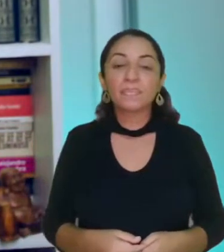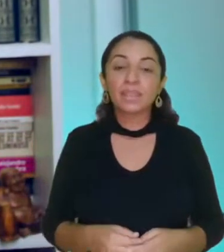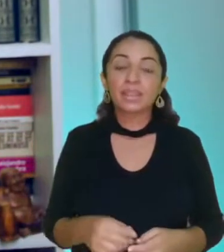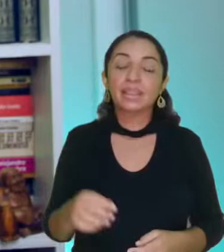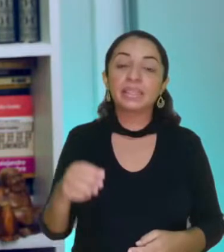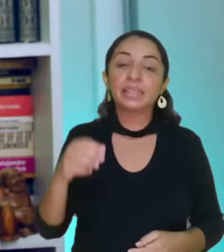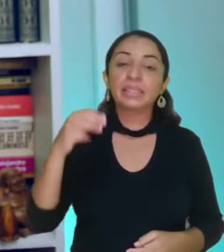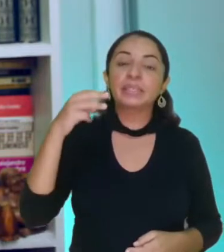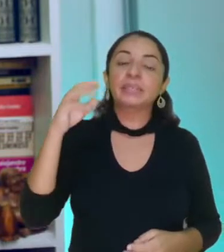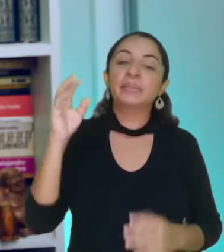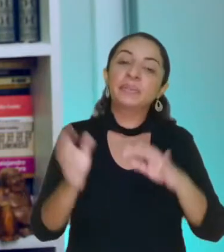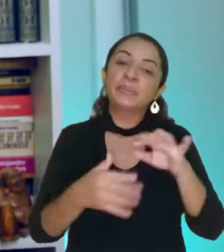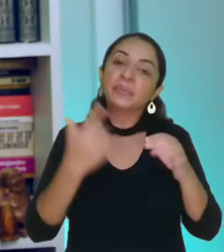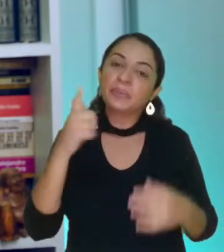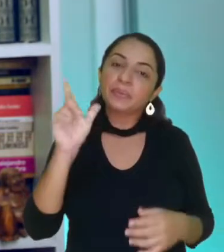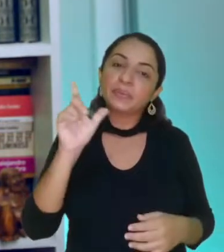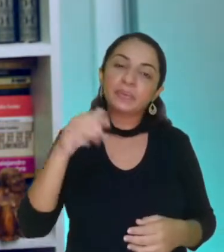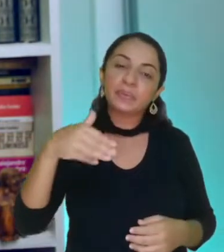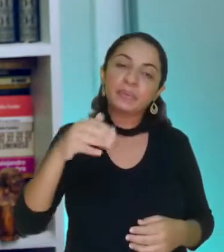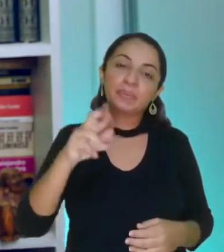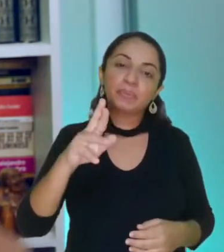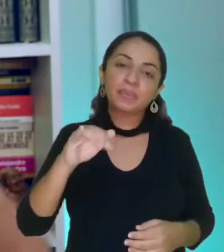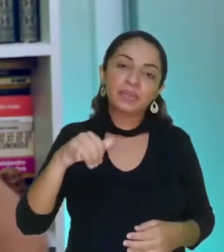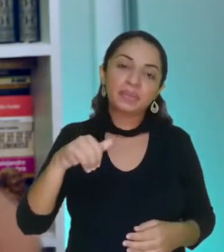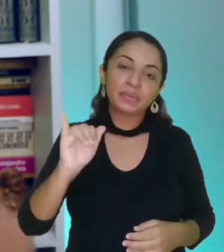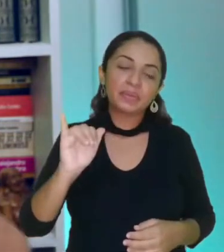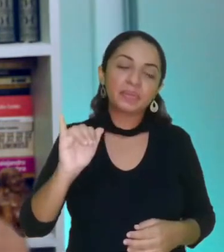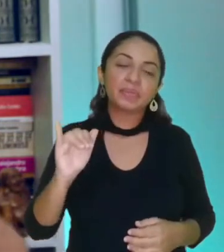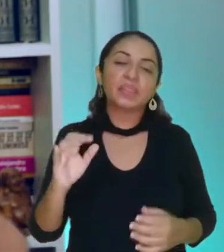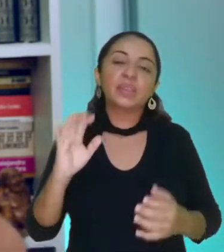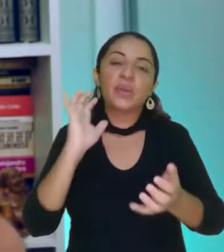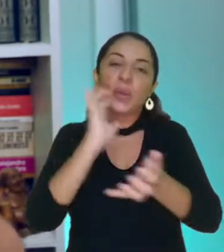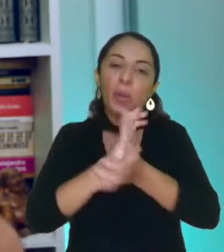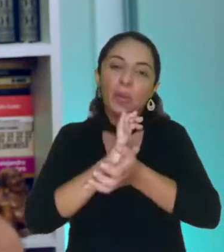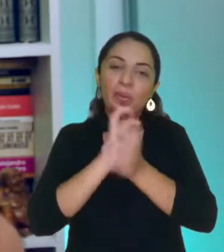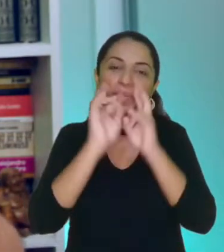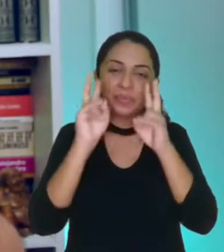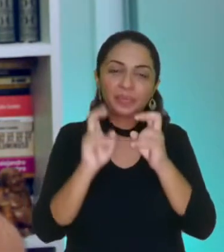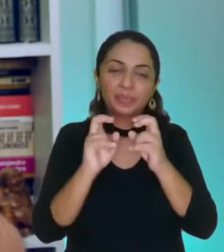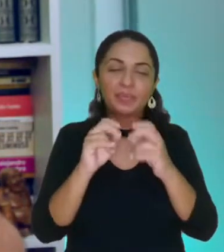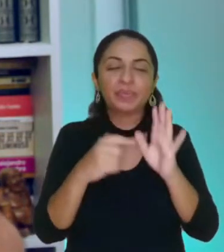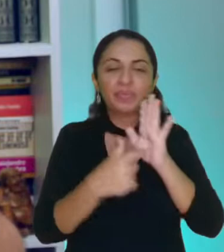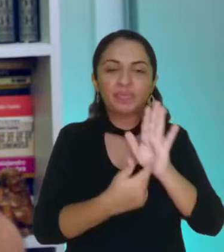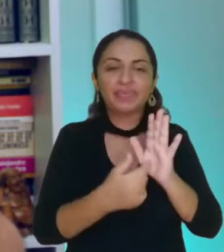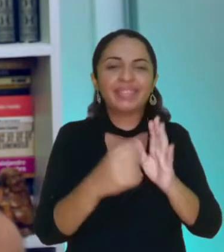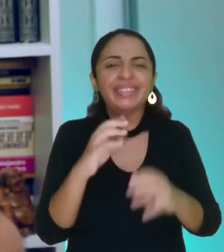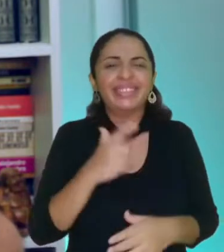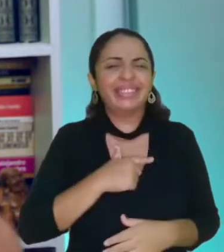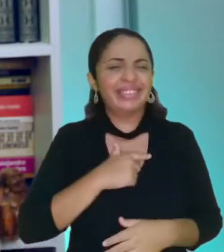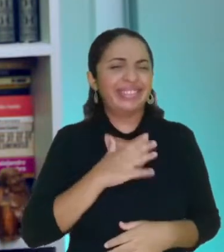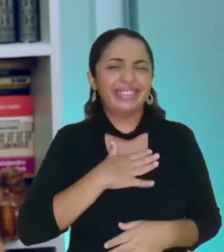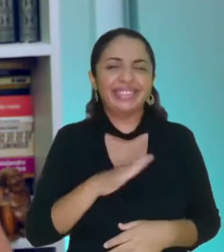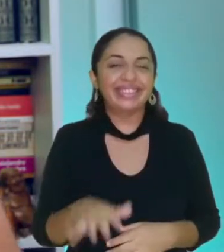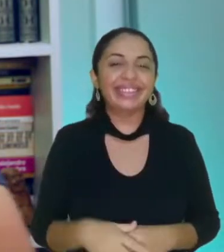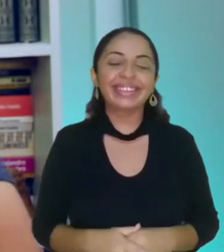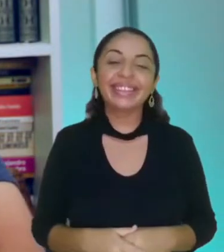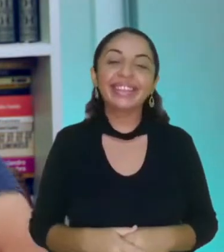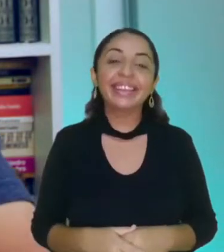Mary McCarthy, O Grupo. Não conheço esse aqui. Aqui é a capa pra vocês. Essa capa é feia, né? Não gostei,